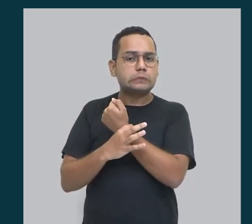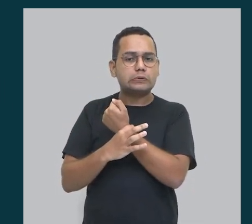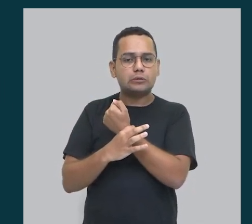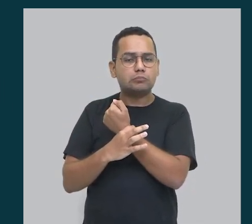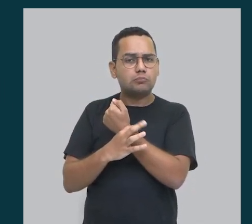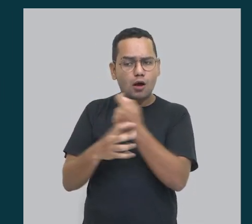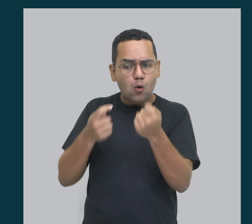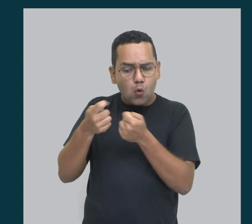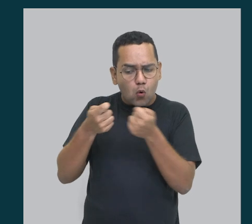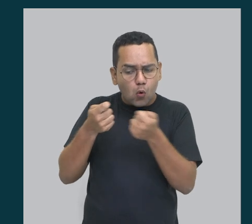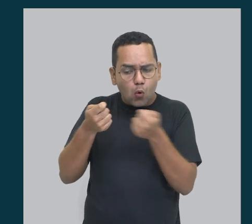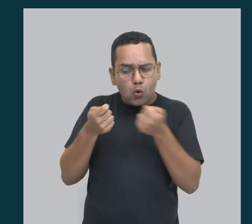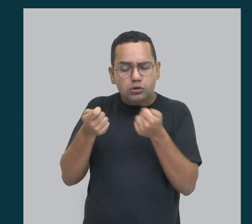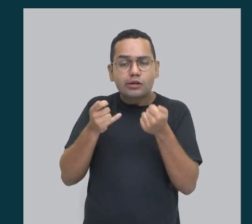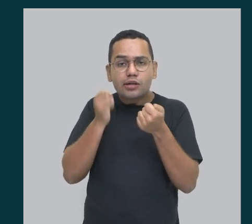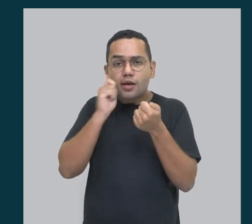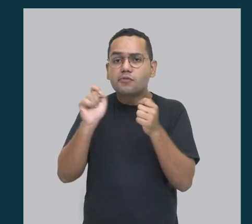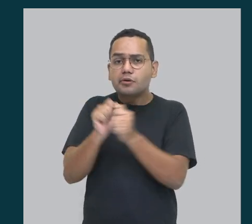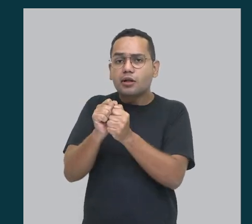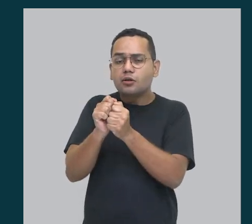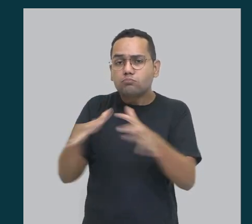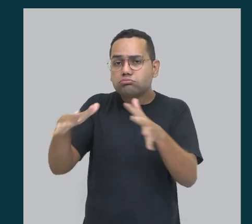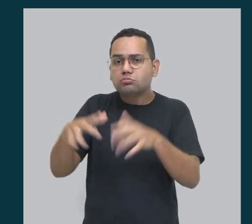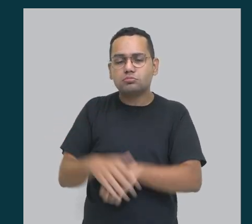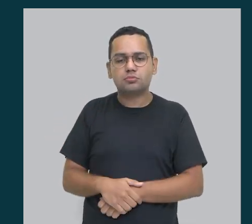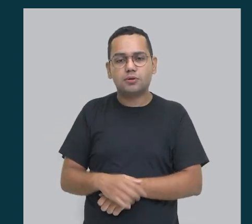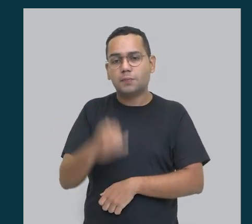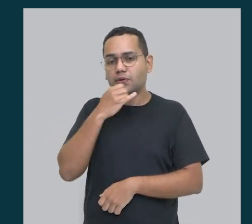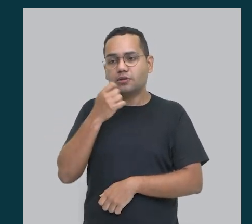ela explodir. Então ela fica nessa luta